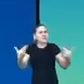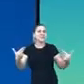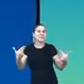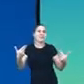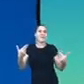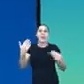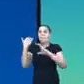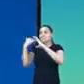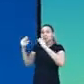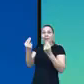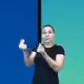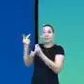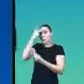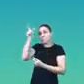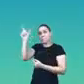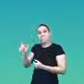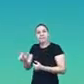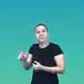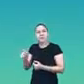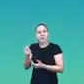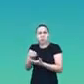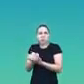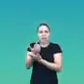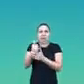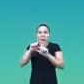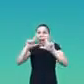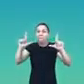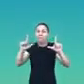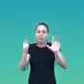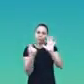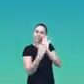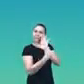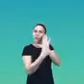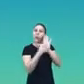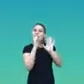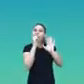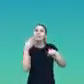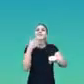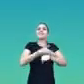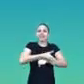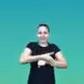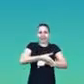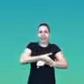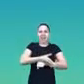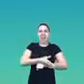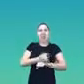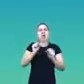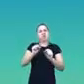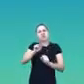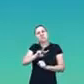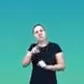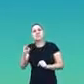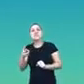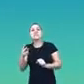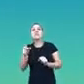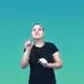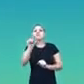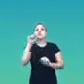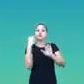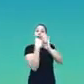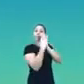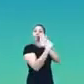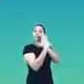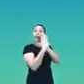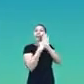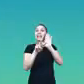função. Mandar dinheiro para alguém. Abriu o aplicativo? Agora toque em Entrar. Para poder transferir, você vai escolher essa